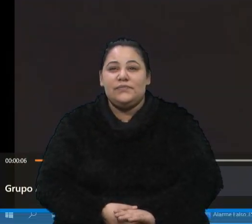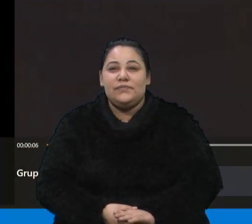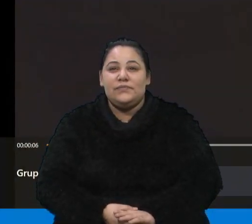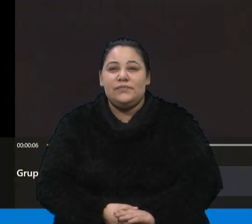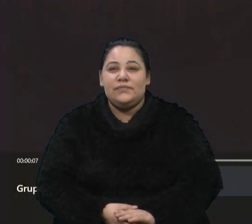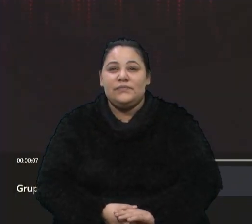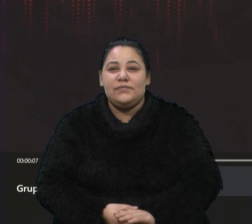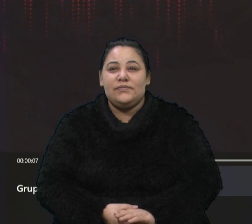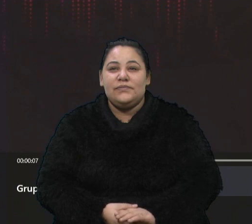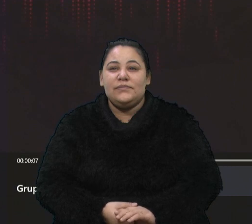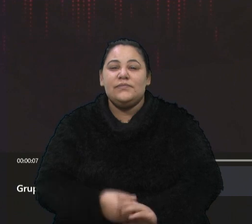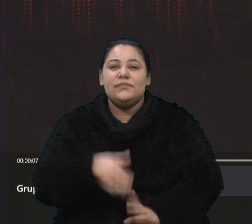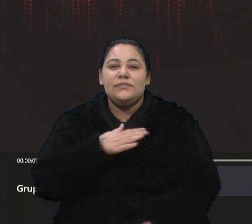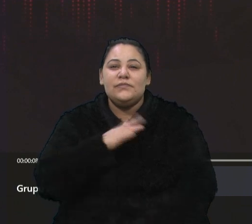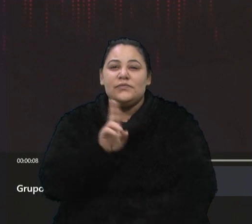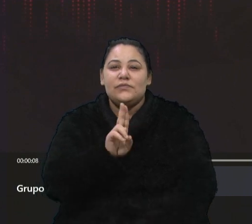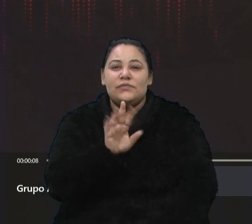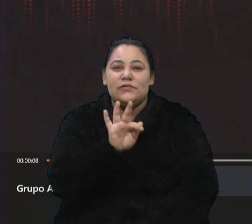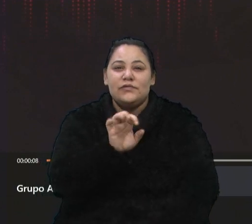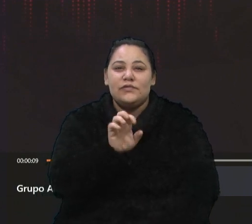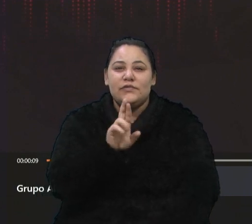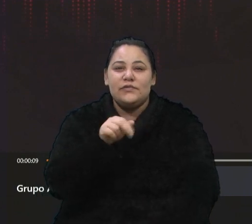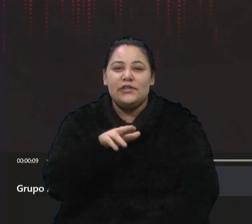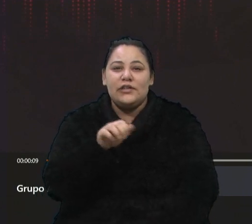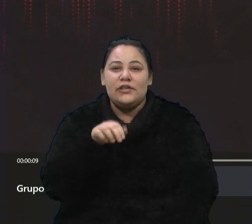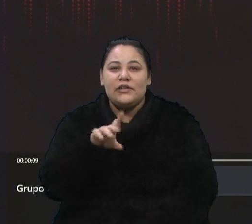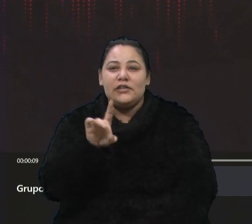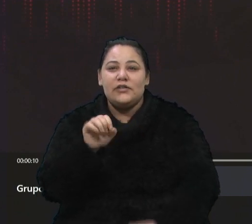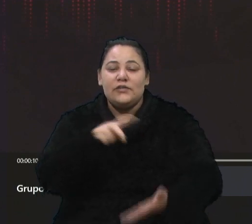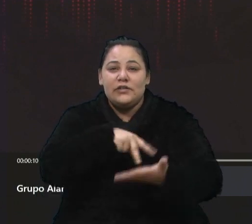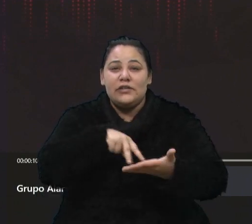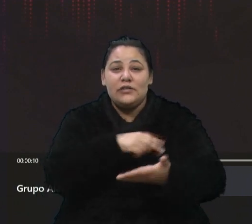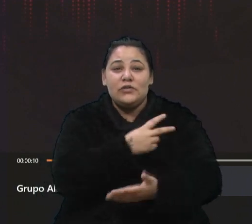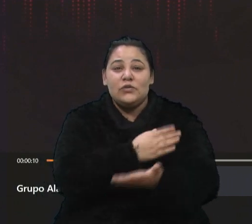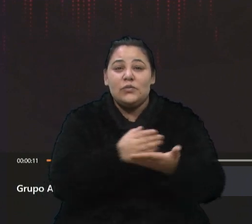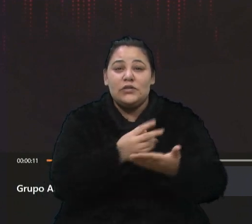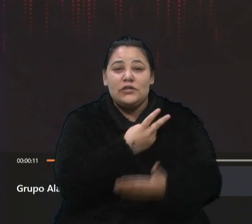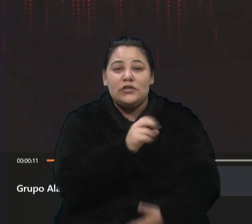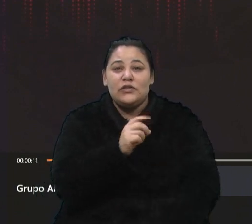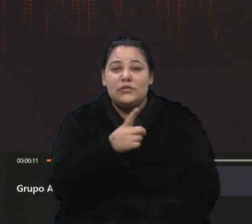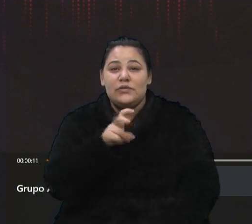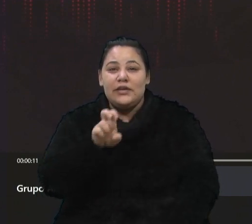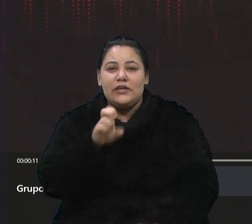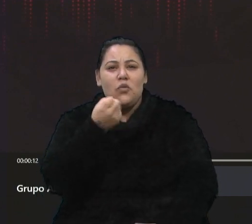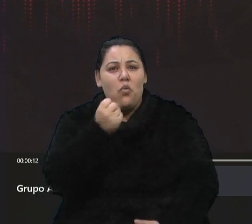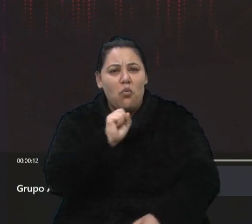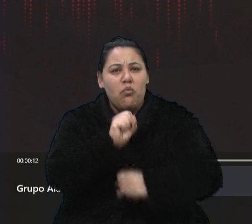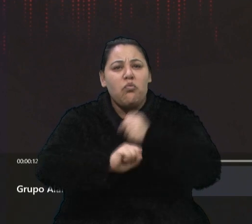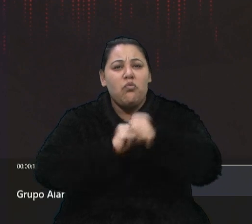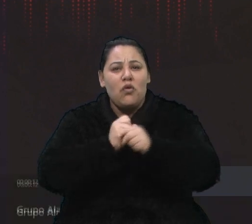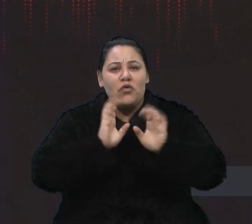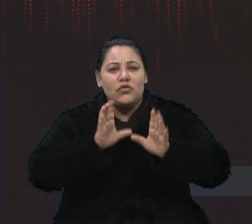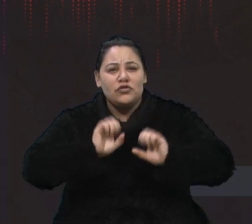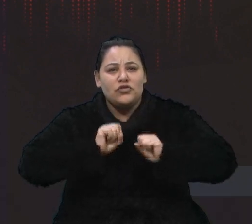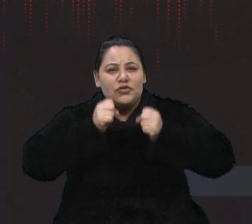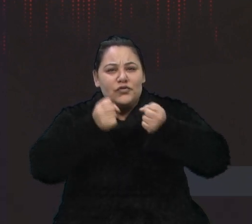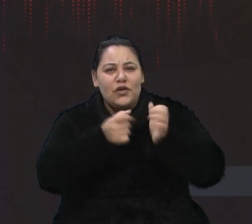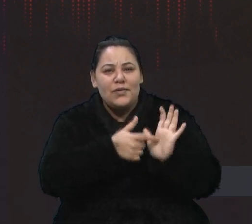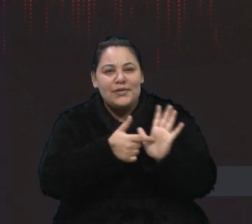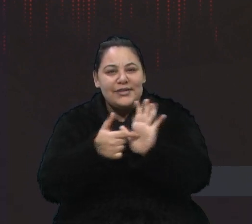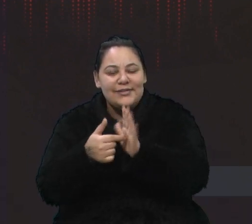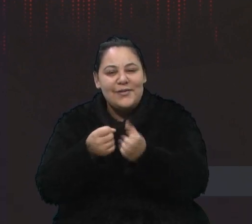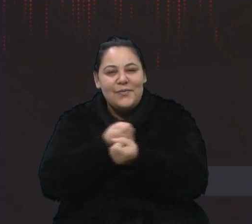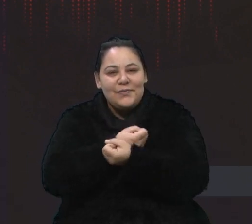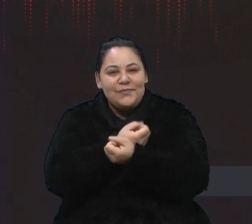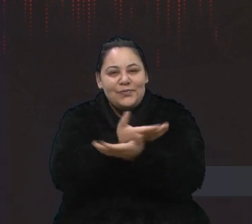Sou Fernando Vieira, dançarino do Alarme desde 2015. São 8 anos de dedicação em apresentações, levando alegria para quem